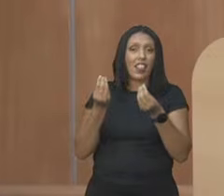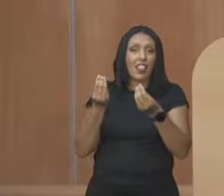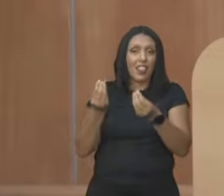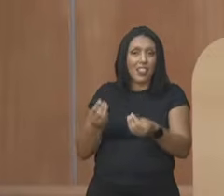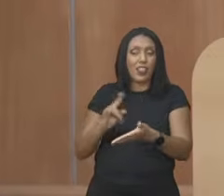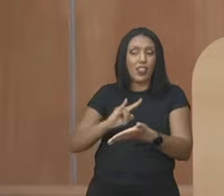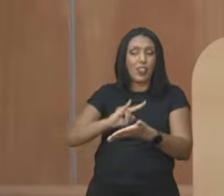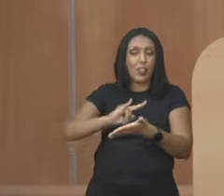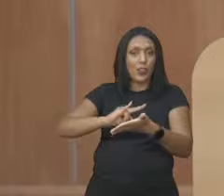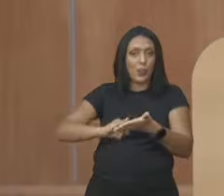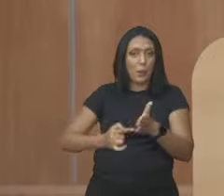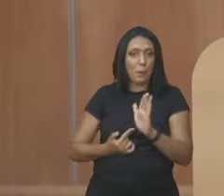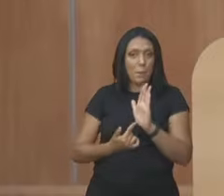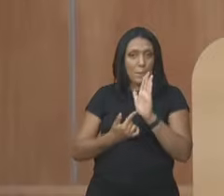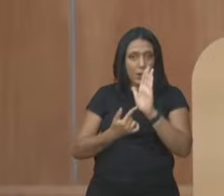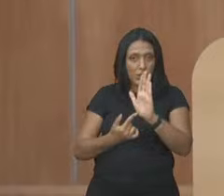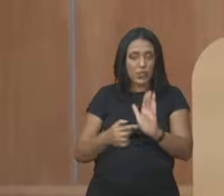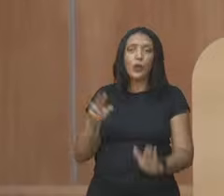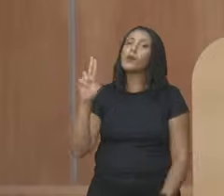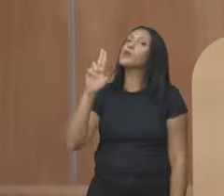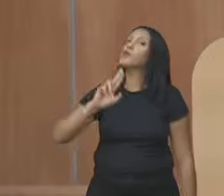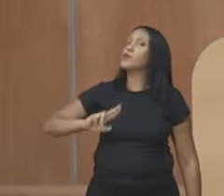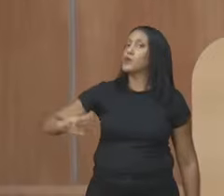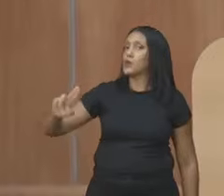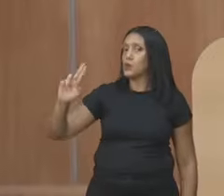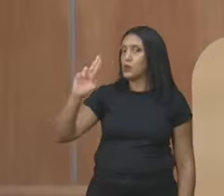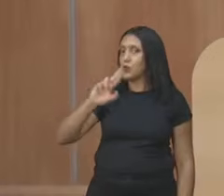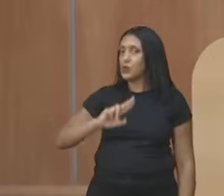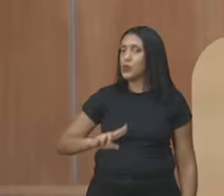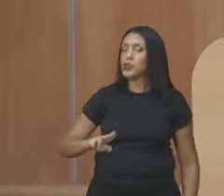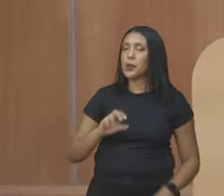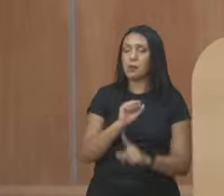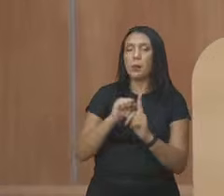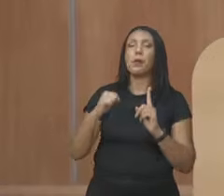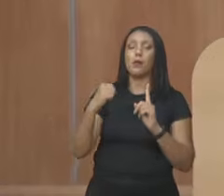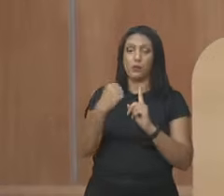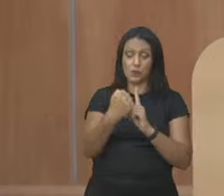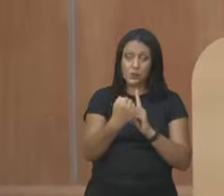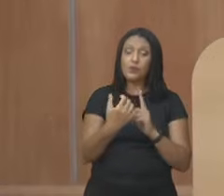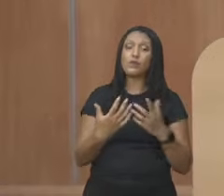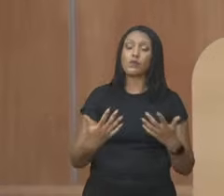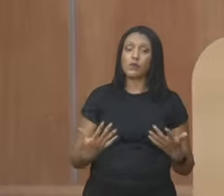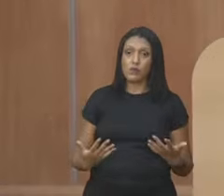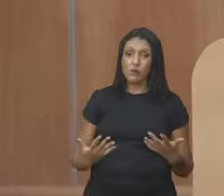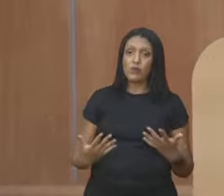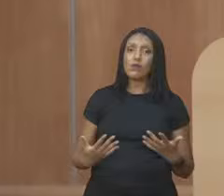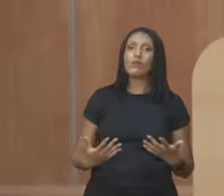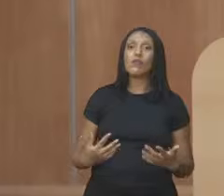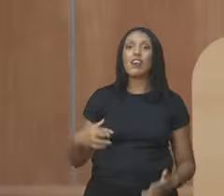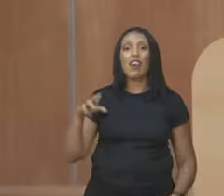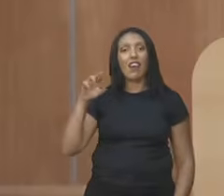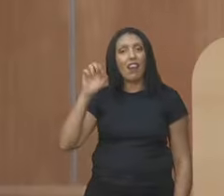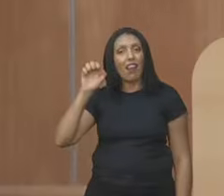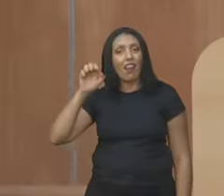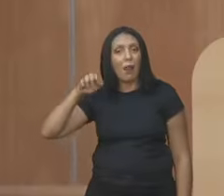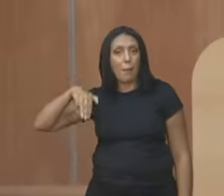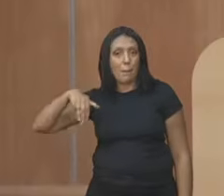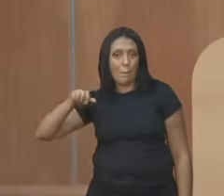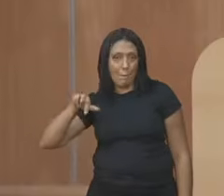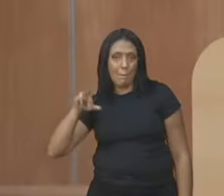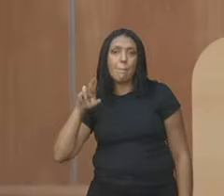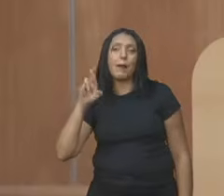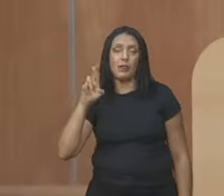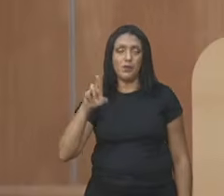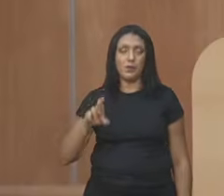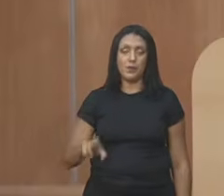que resgata pessoas que precisam de ajuda para sair do vício da droga e também do álcool. Quero